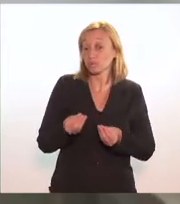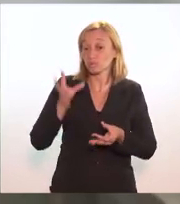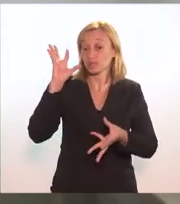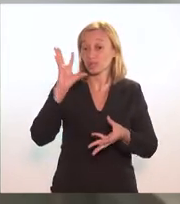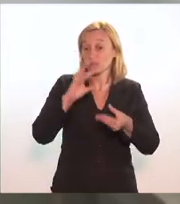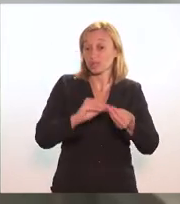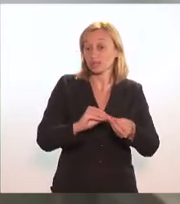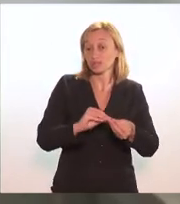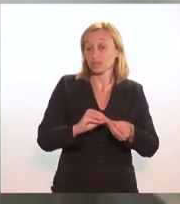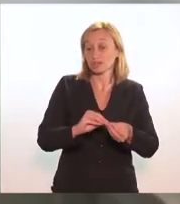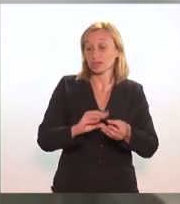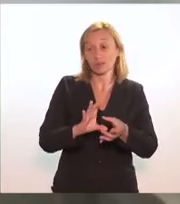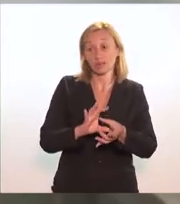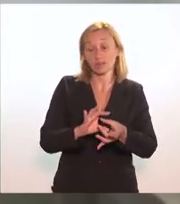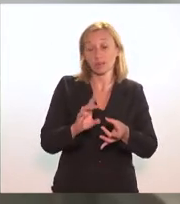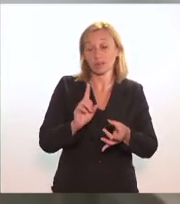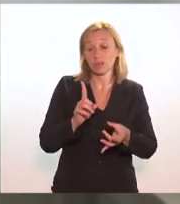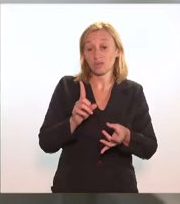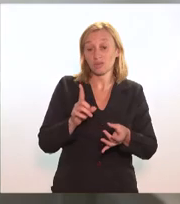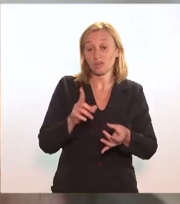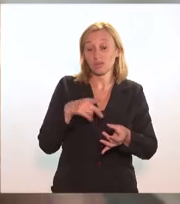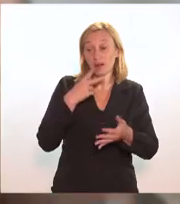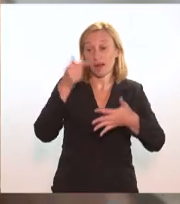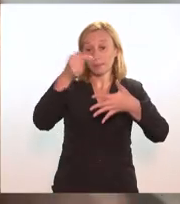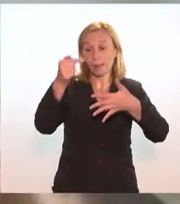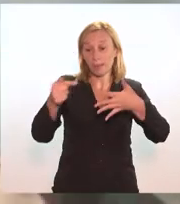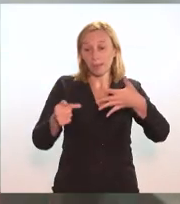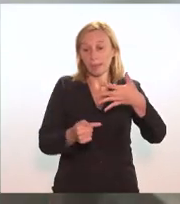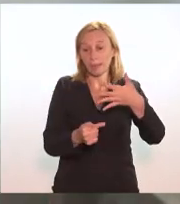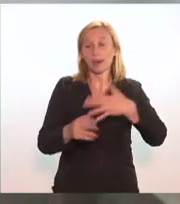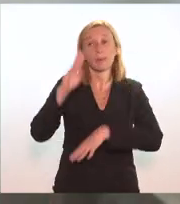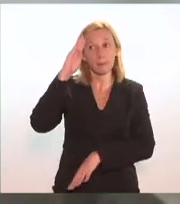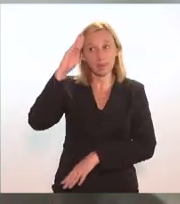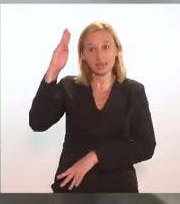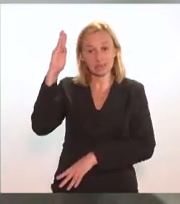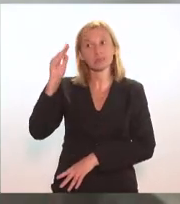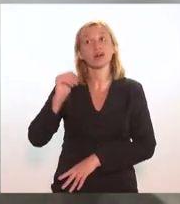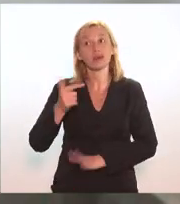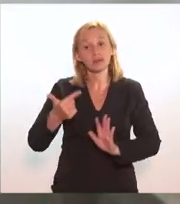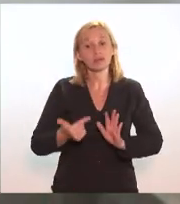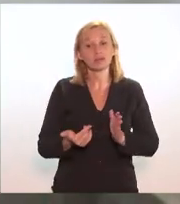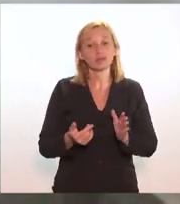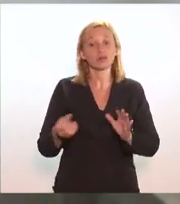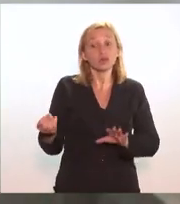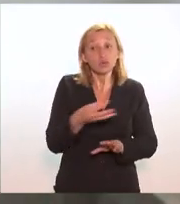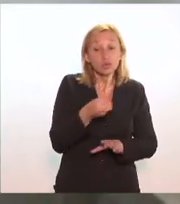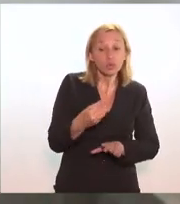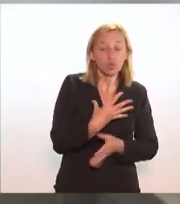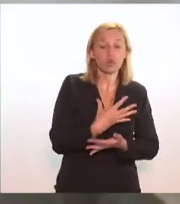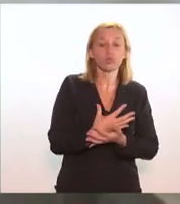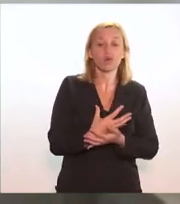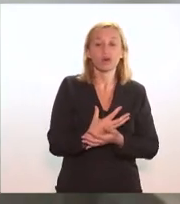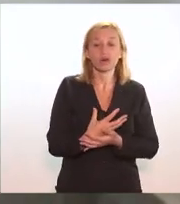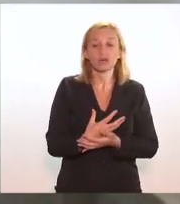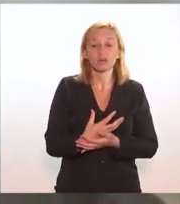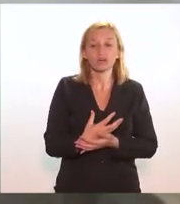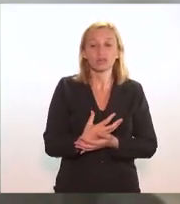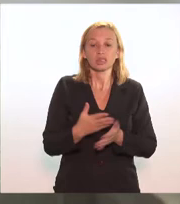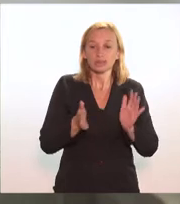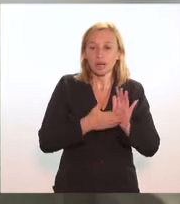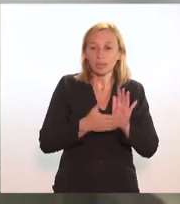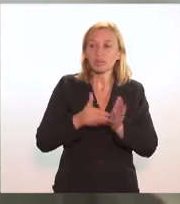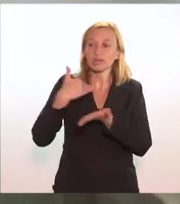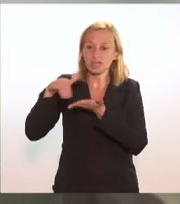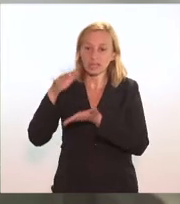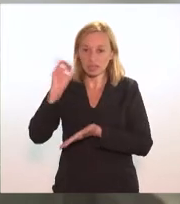implementar esses itens do orçamento que estão especificamente para modernização e da própria